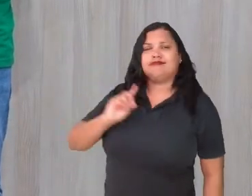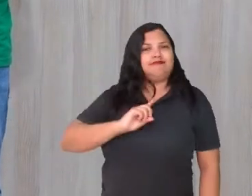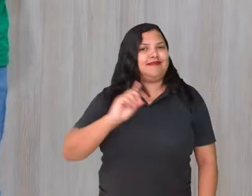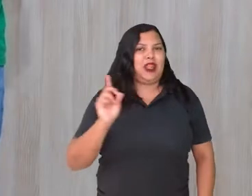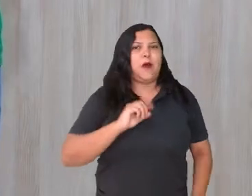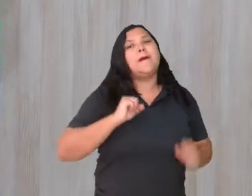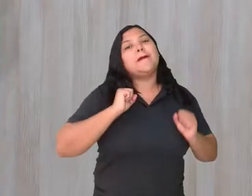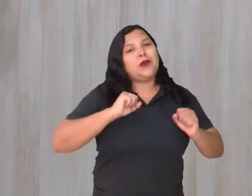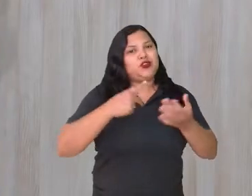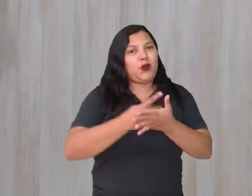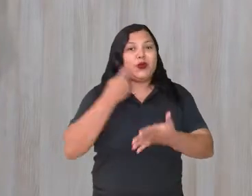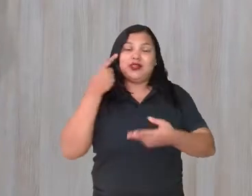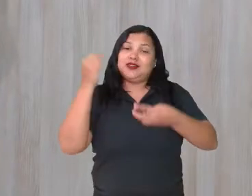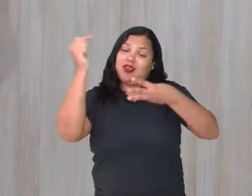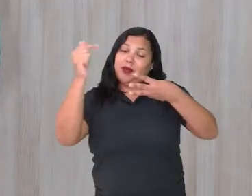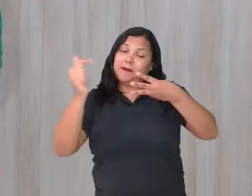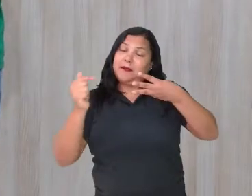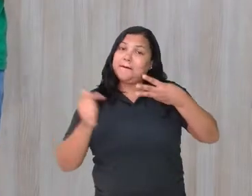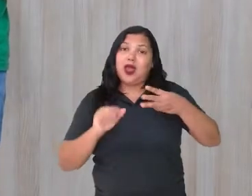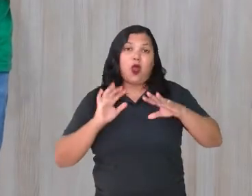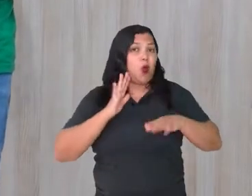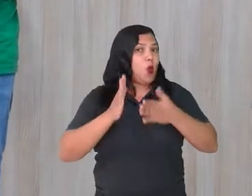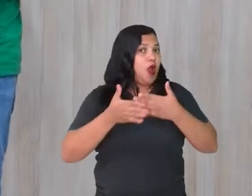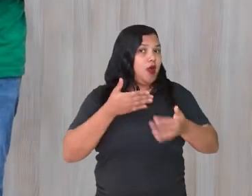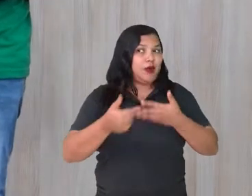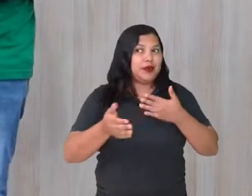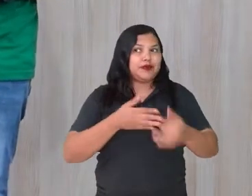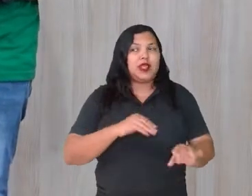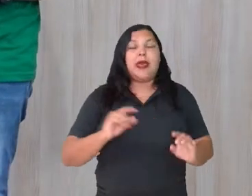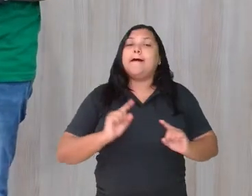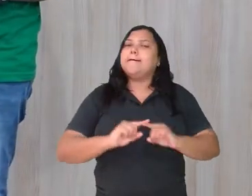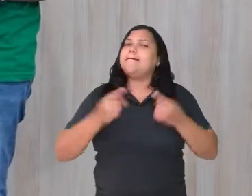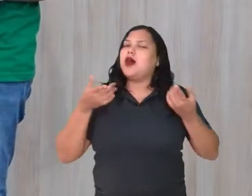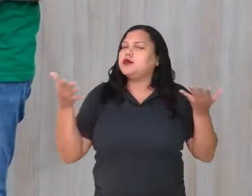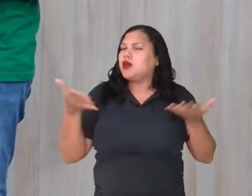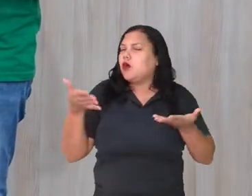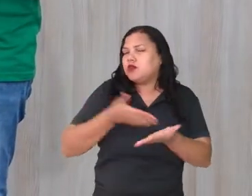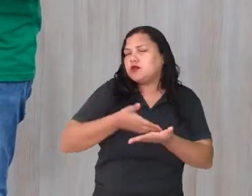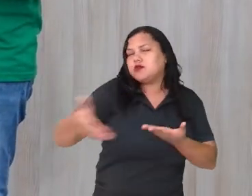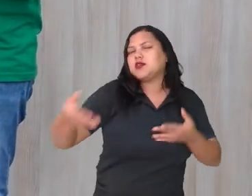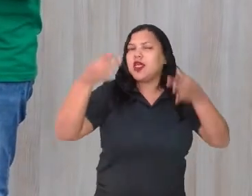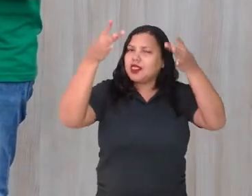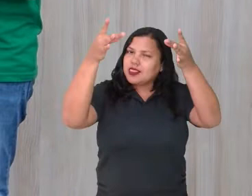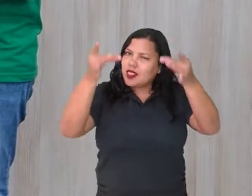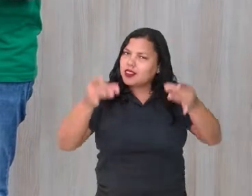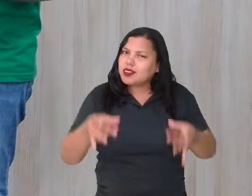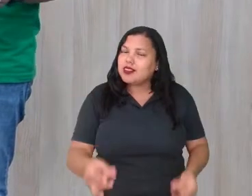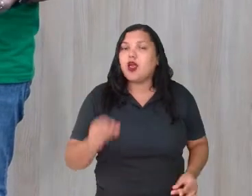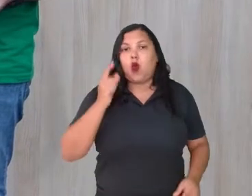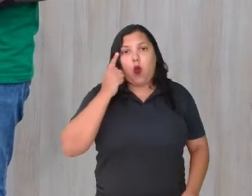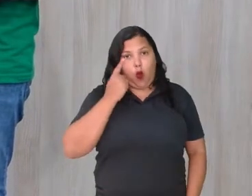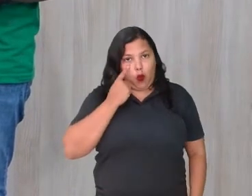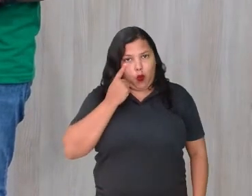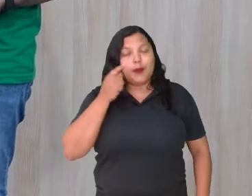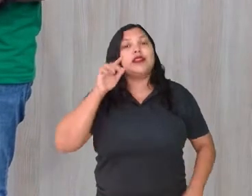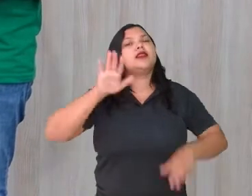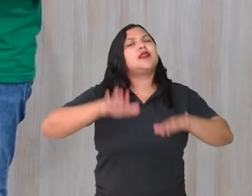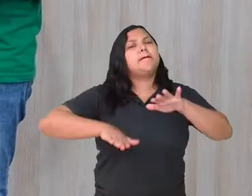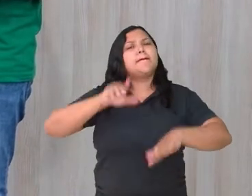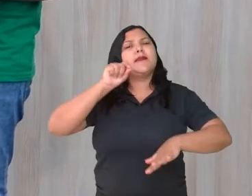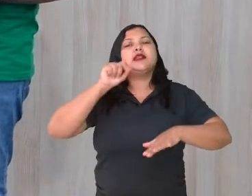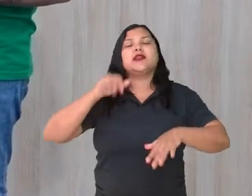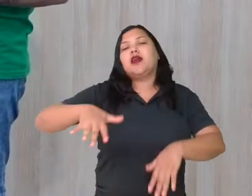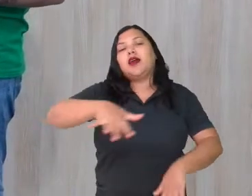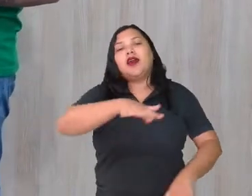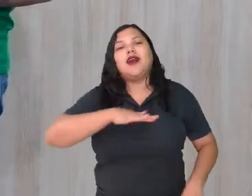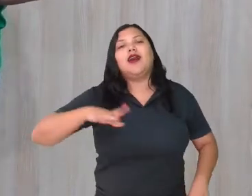a gente vai fazer uma avaliação mais refinada, que é o que a gente vai fazer a partir de agora, de acordo com a região onde nós moramos, no